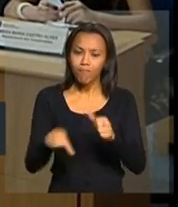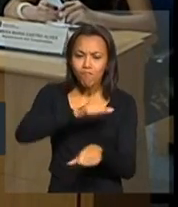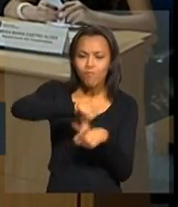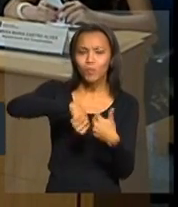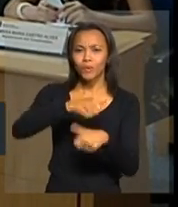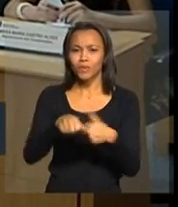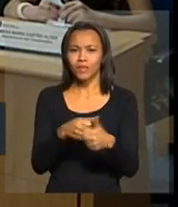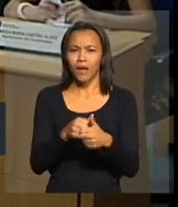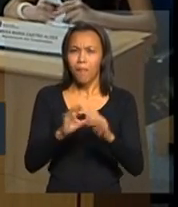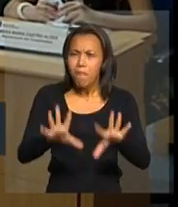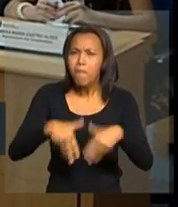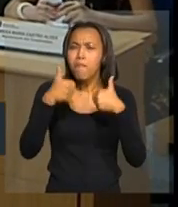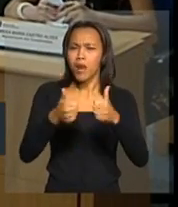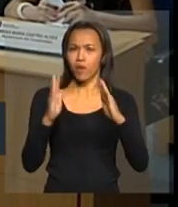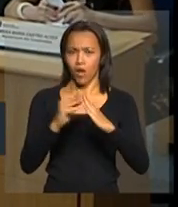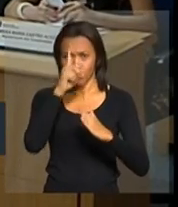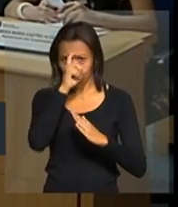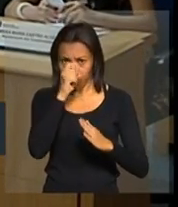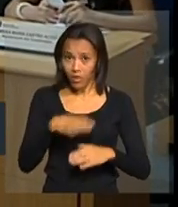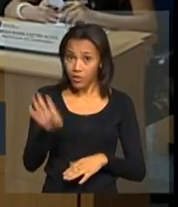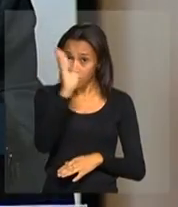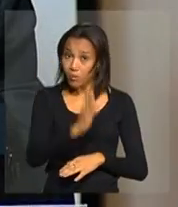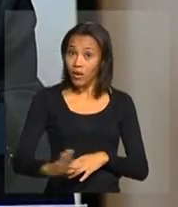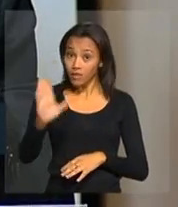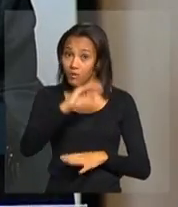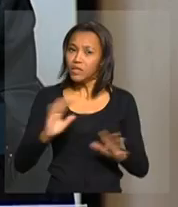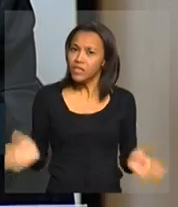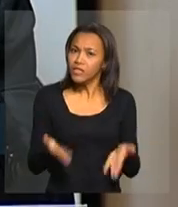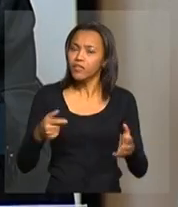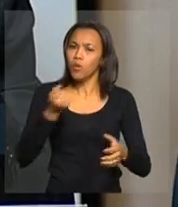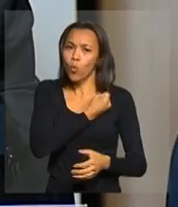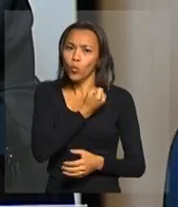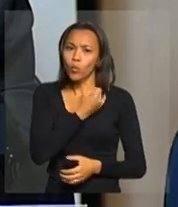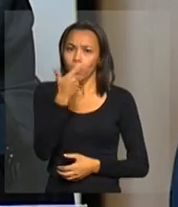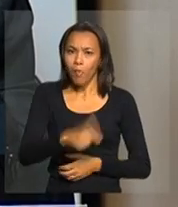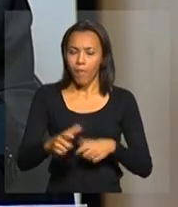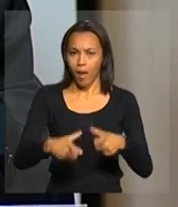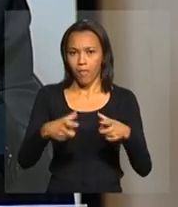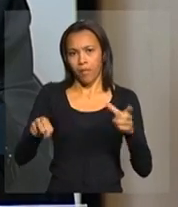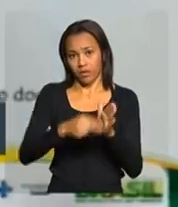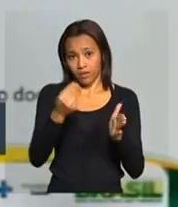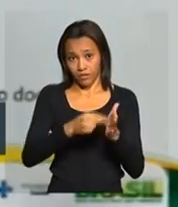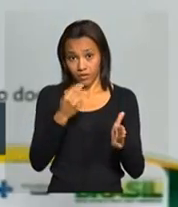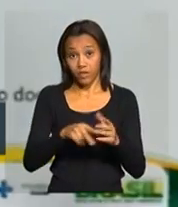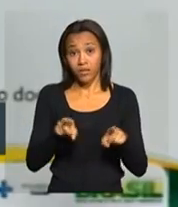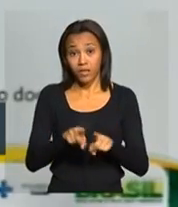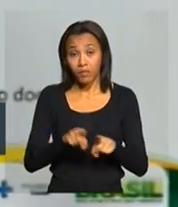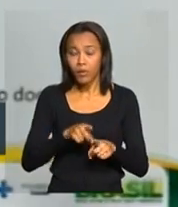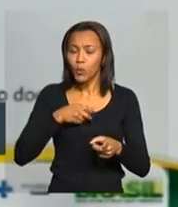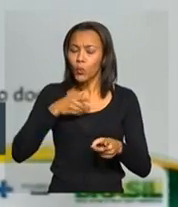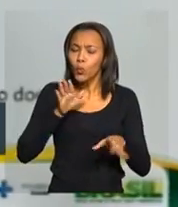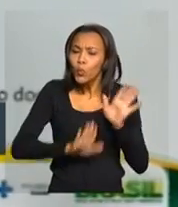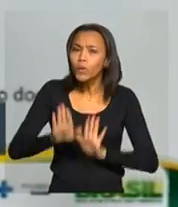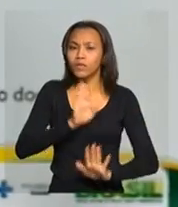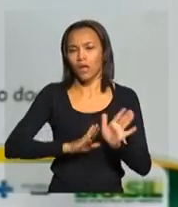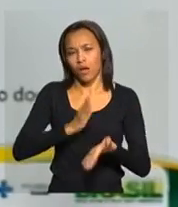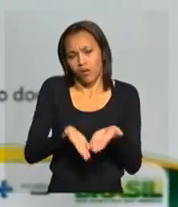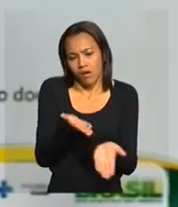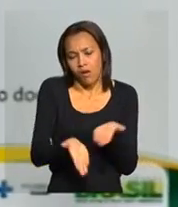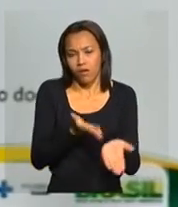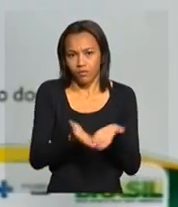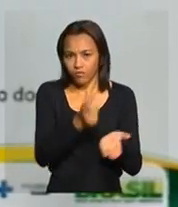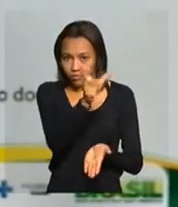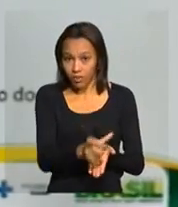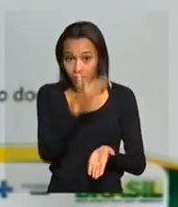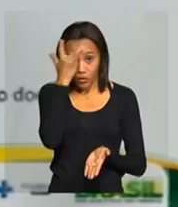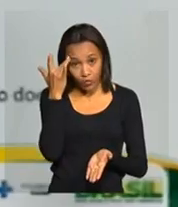brasileiros, incentivando o aumento do número de transplantes, garantindo a integralidade da linha de cuidado desse doente crítico e amplia